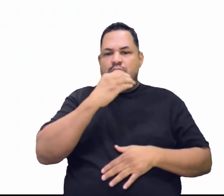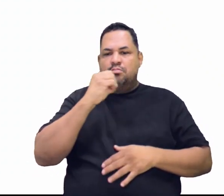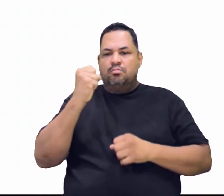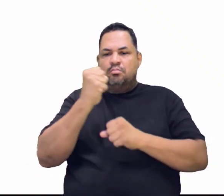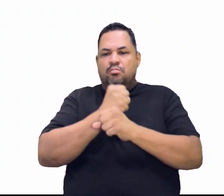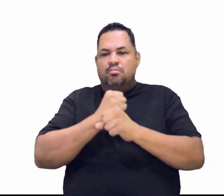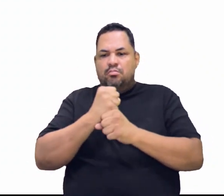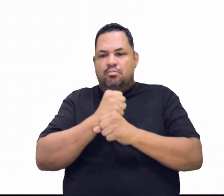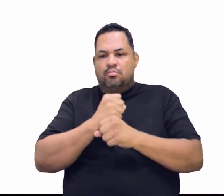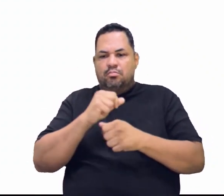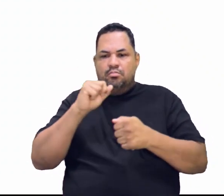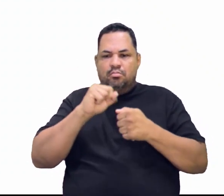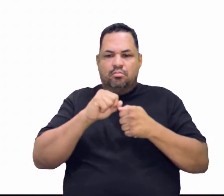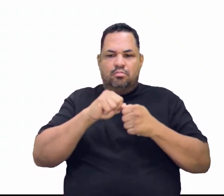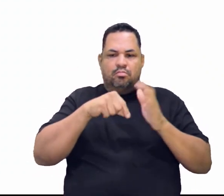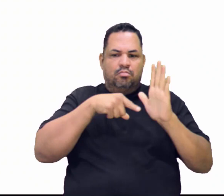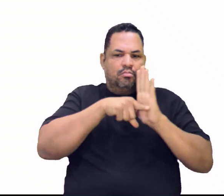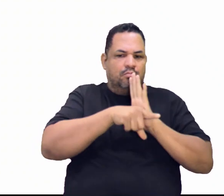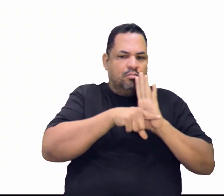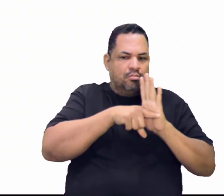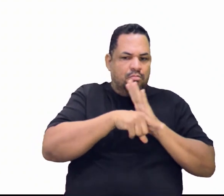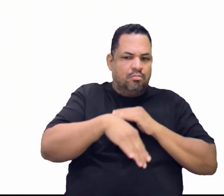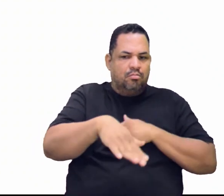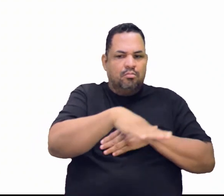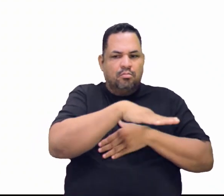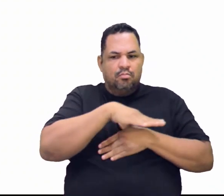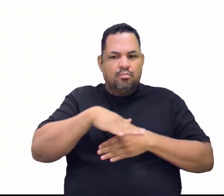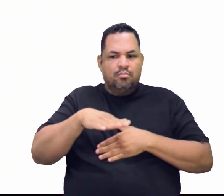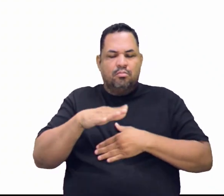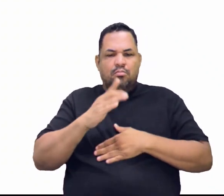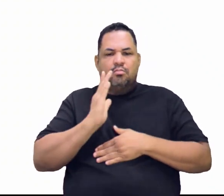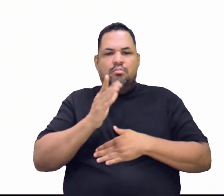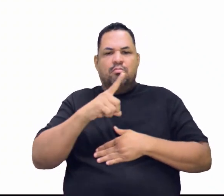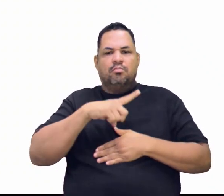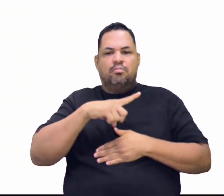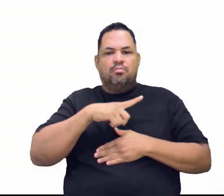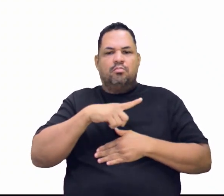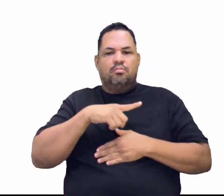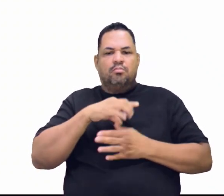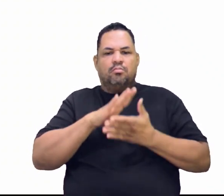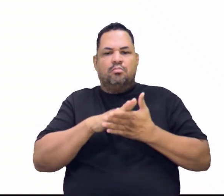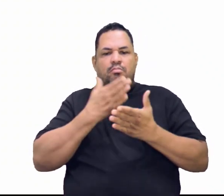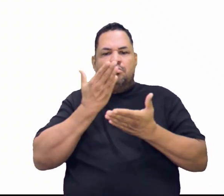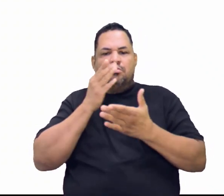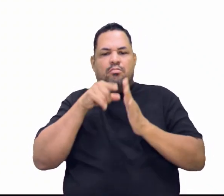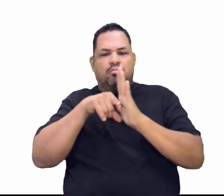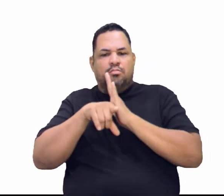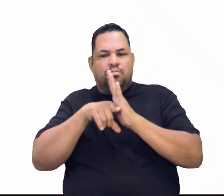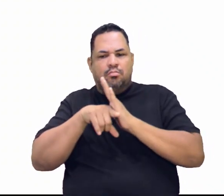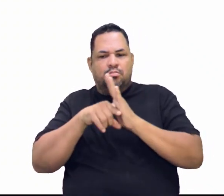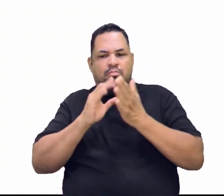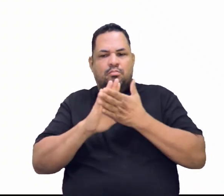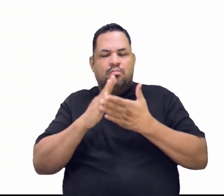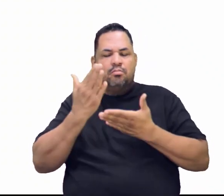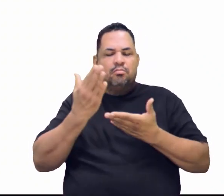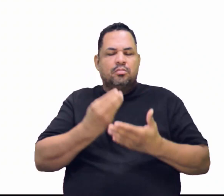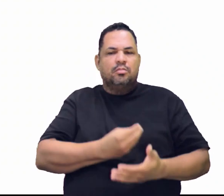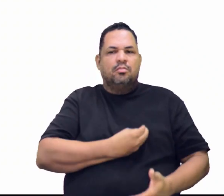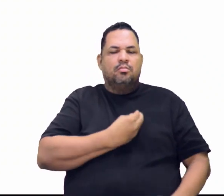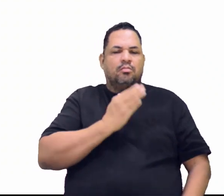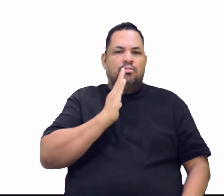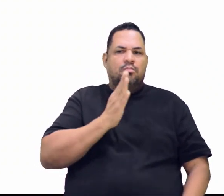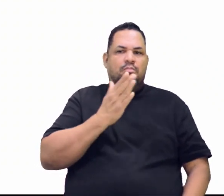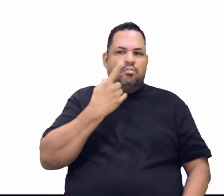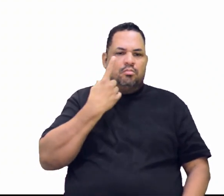médico fazia pesquisas naquela área, então já tinha certo estudo avançado, já tinha uma